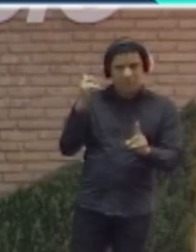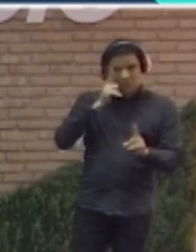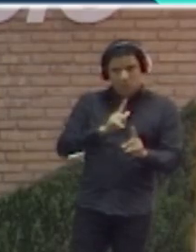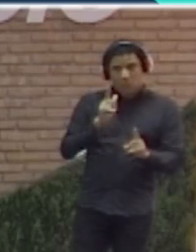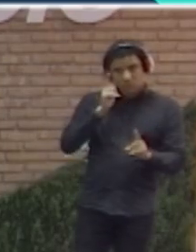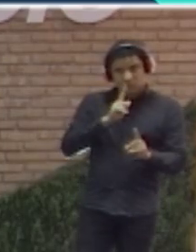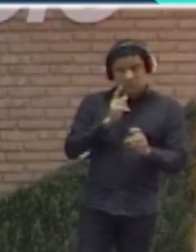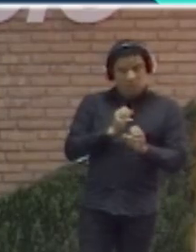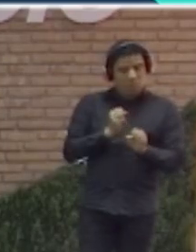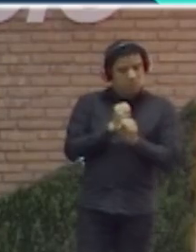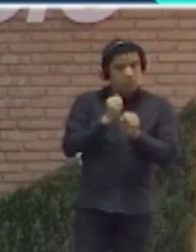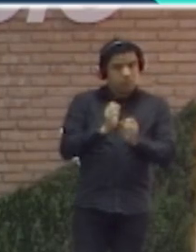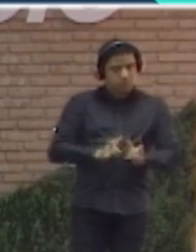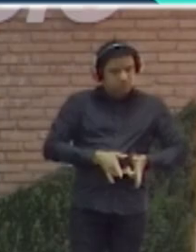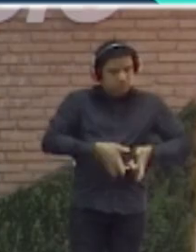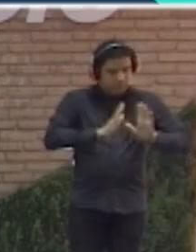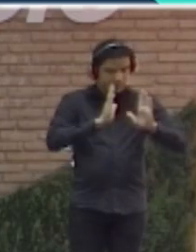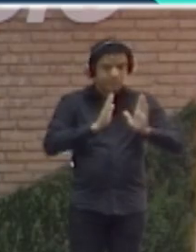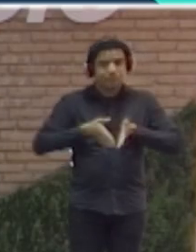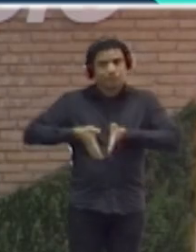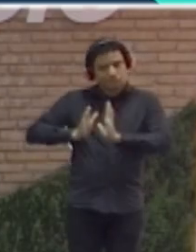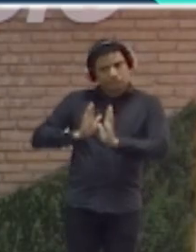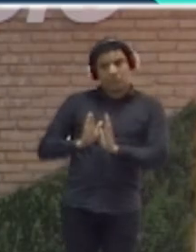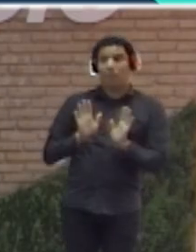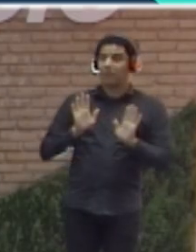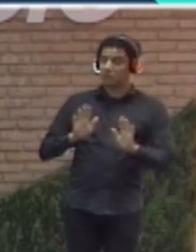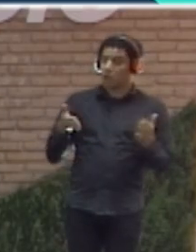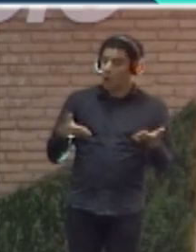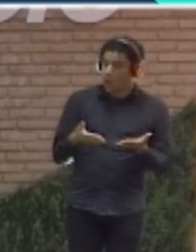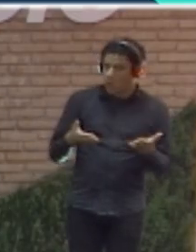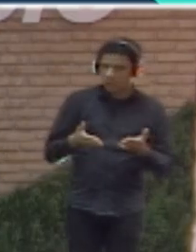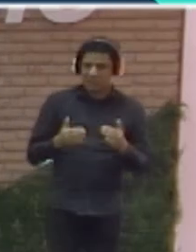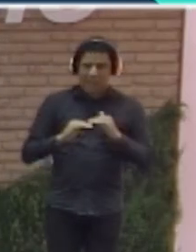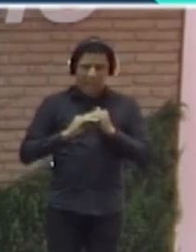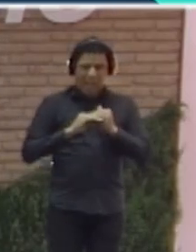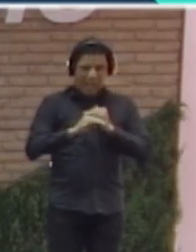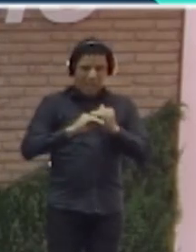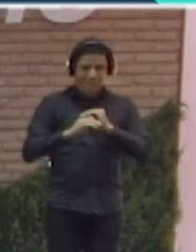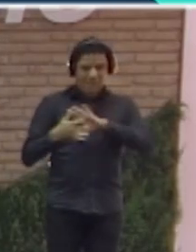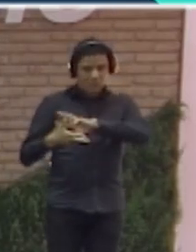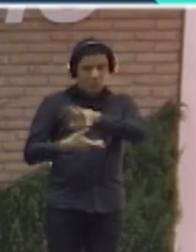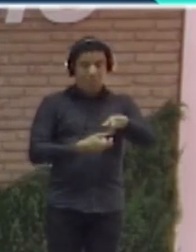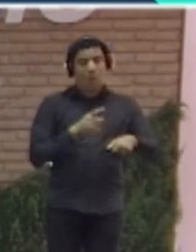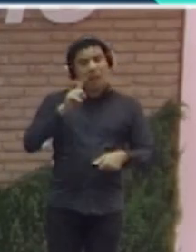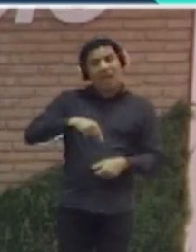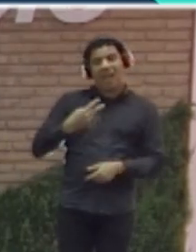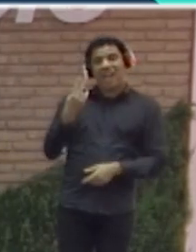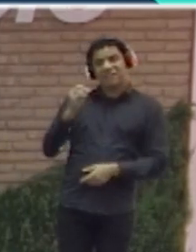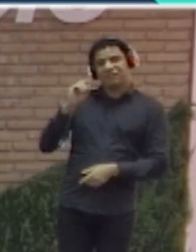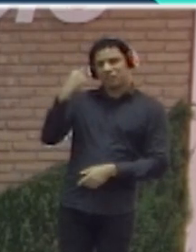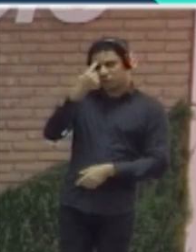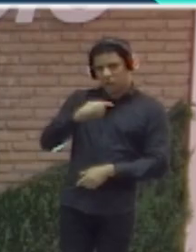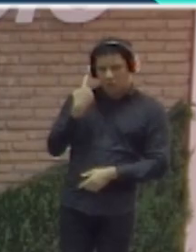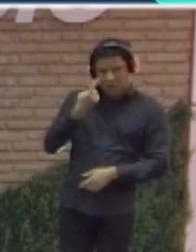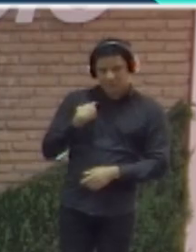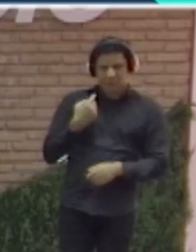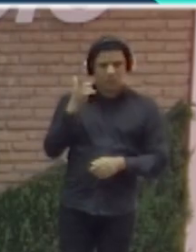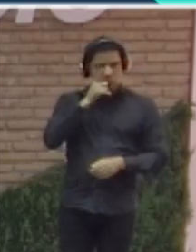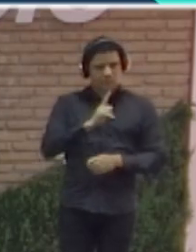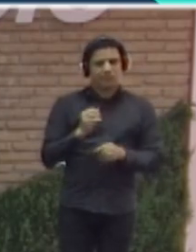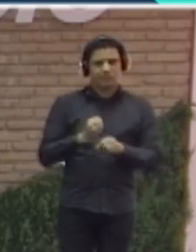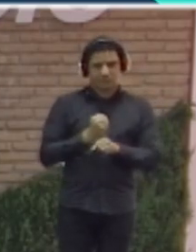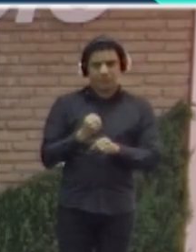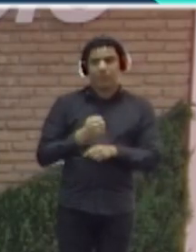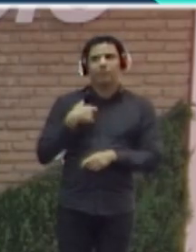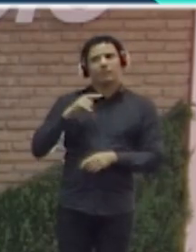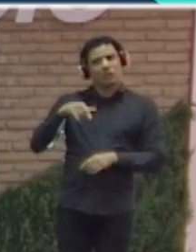edificação. Mas, hoje em dia, a média global é 20 horas, mostrando que nós já somos bastante eficientes, 2 vezes mais